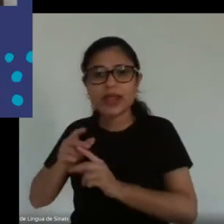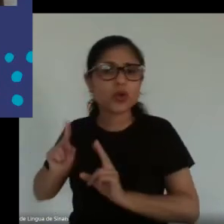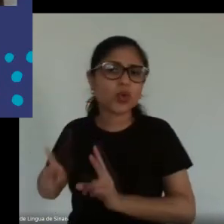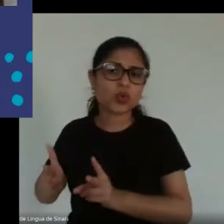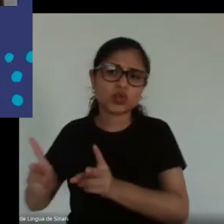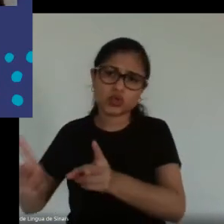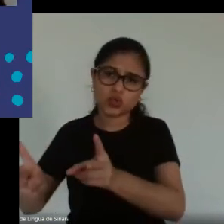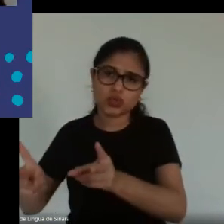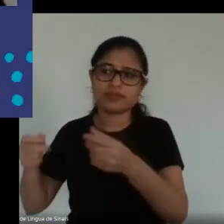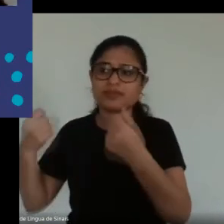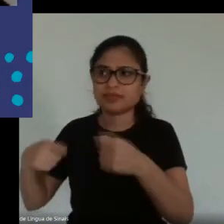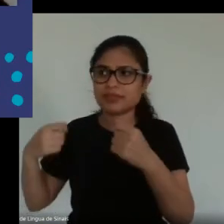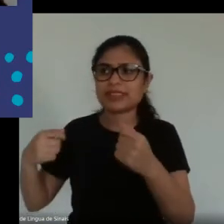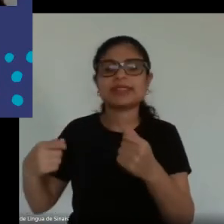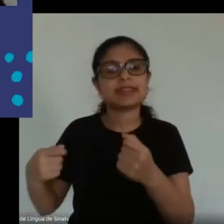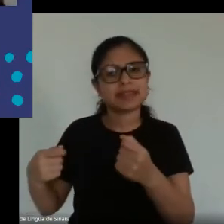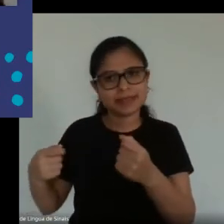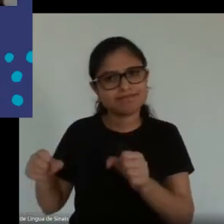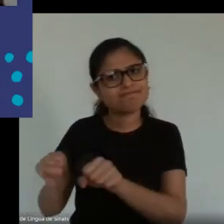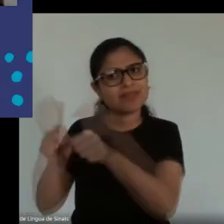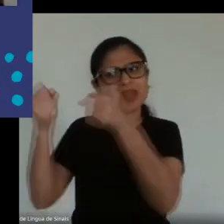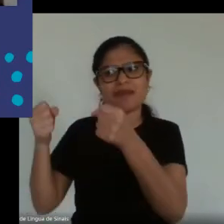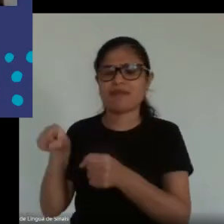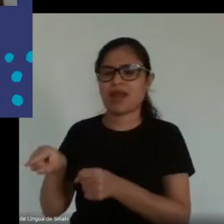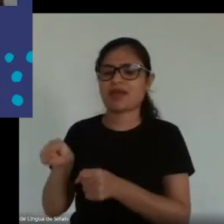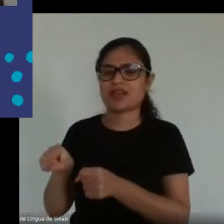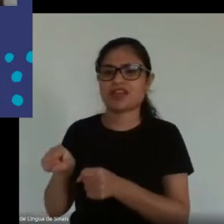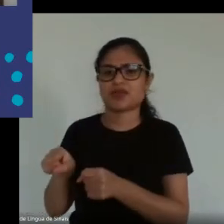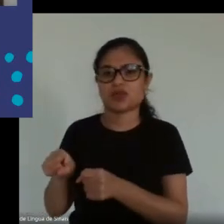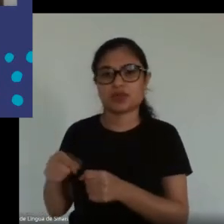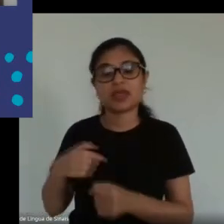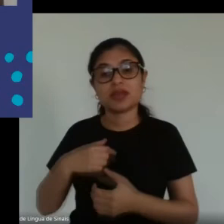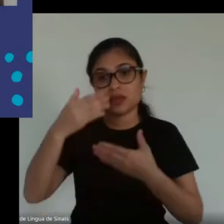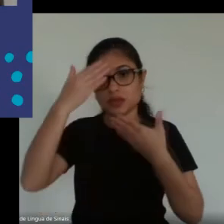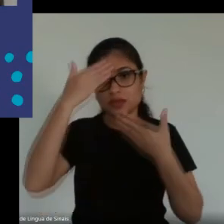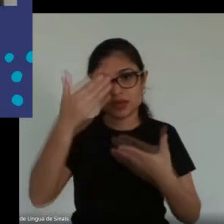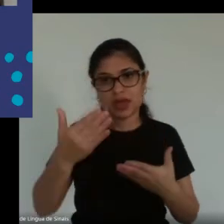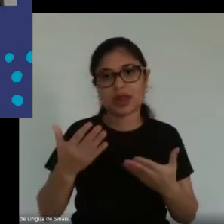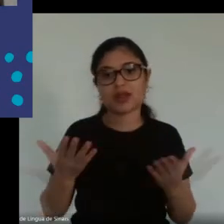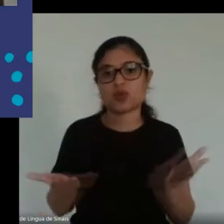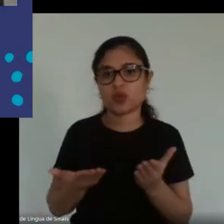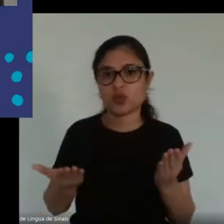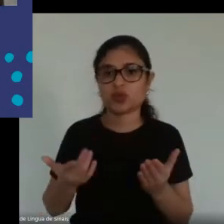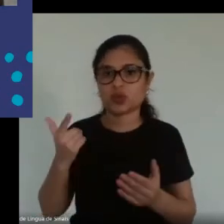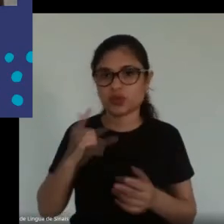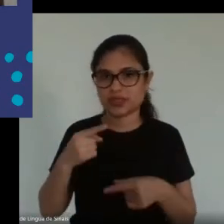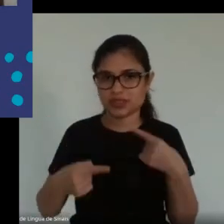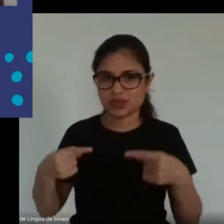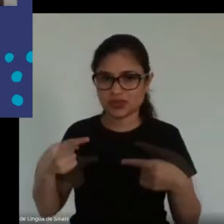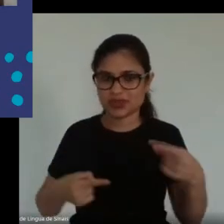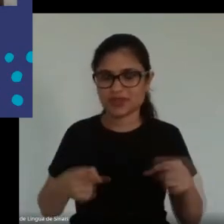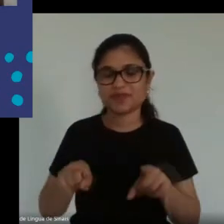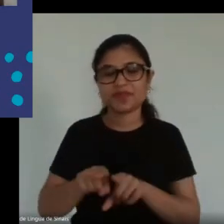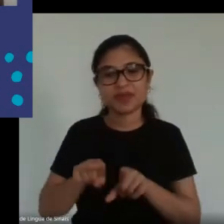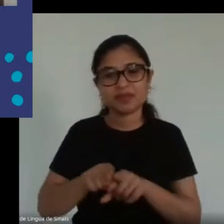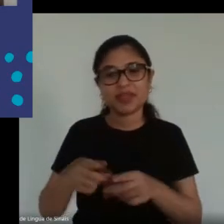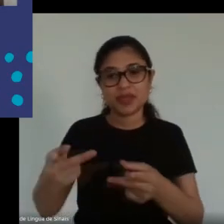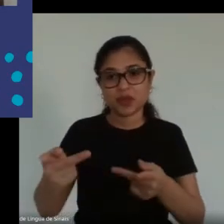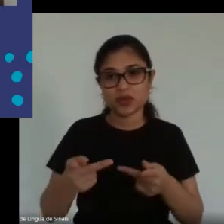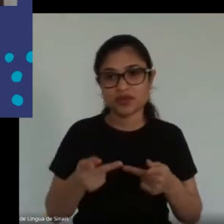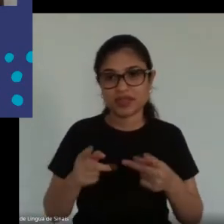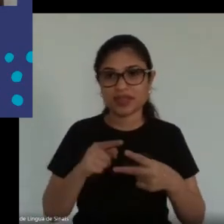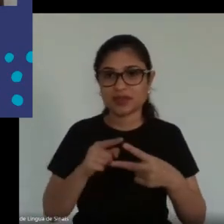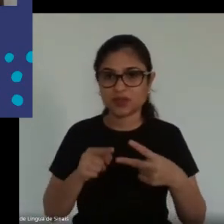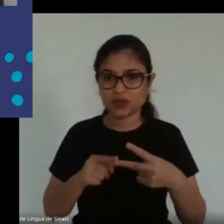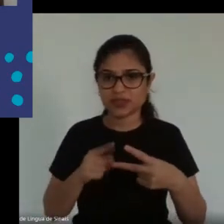isso. Então, eu sou muito grata de estar podendo fazer essa discussão. E eu queria convidar vocês para 2